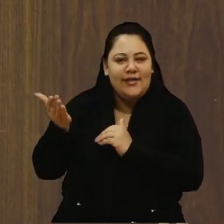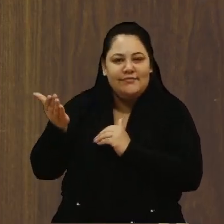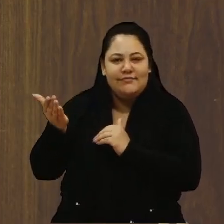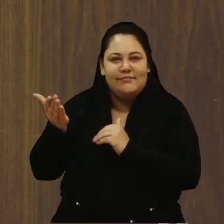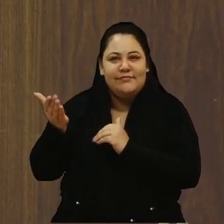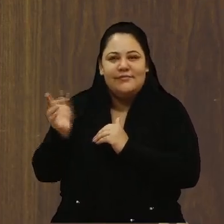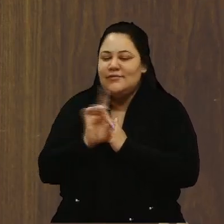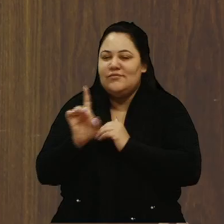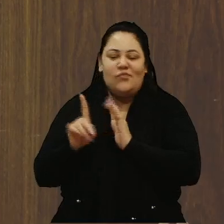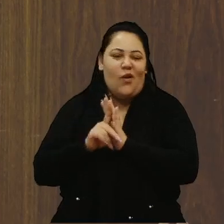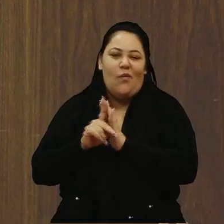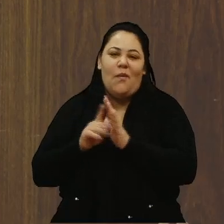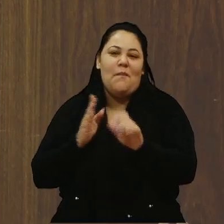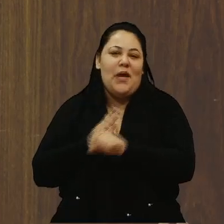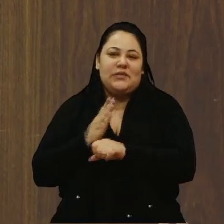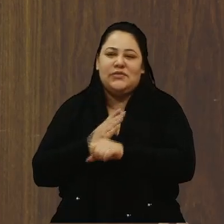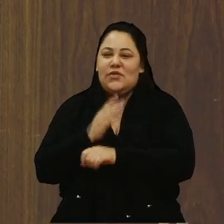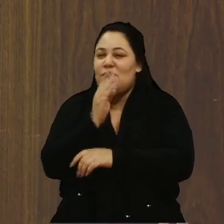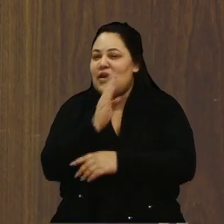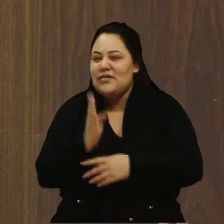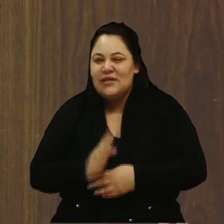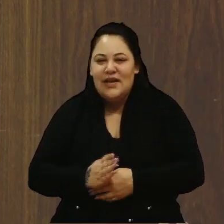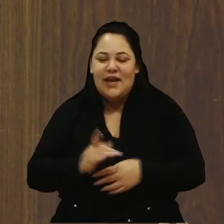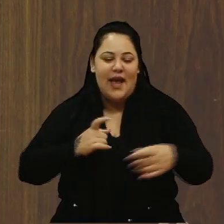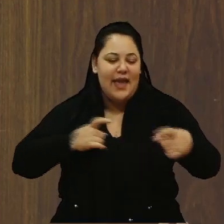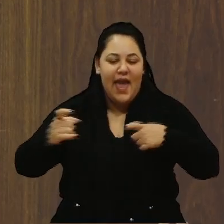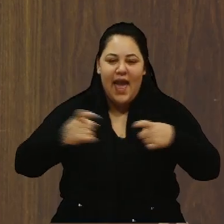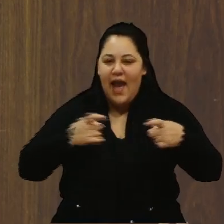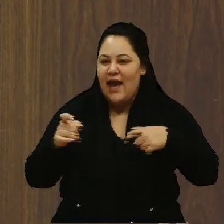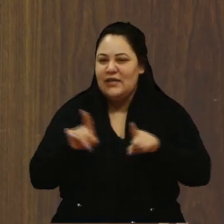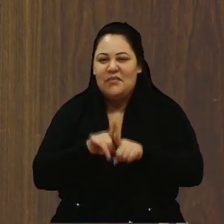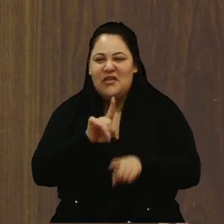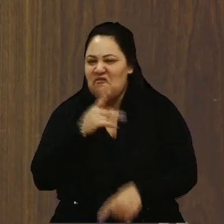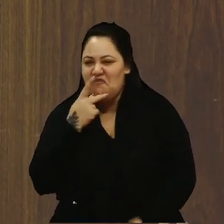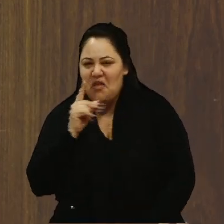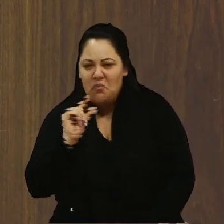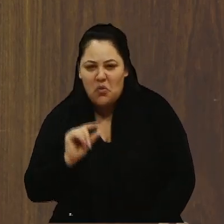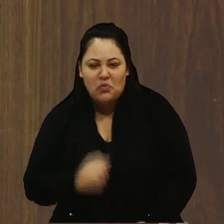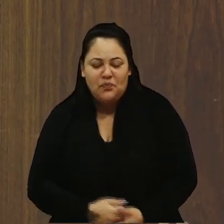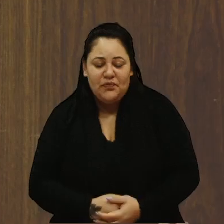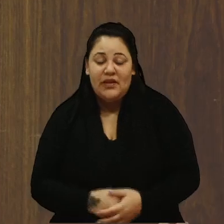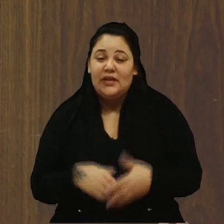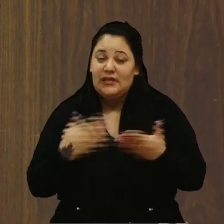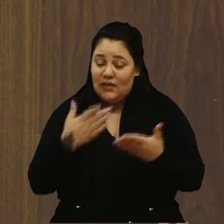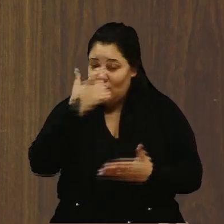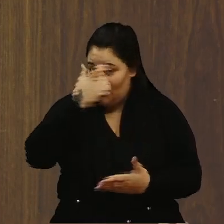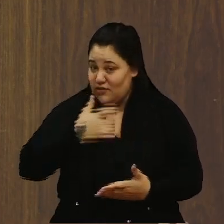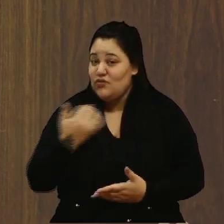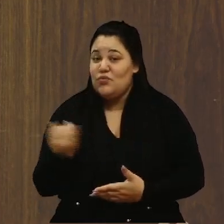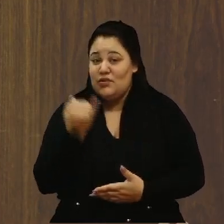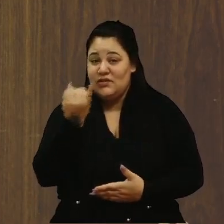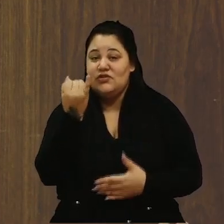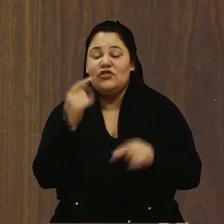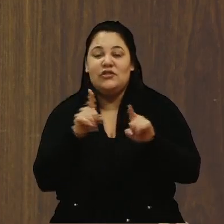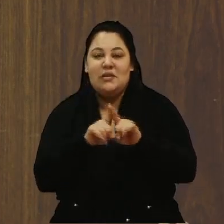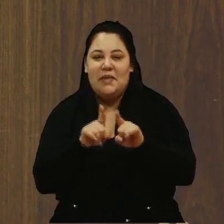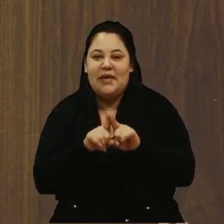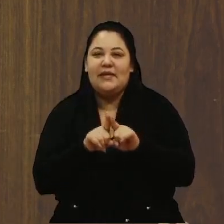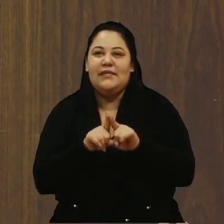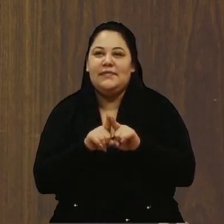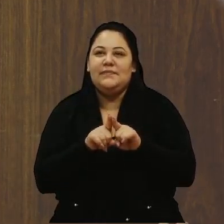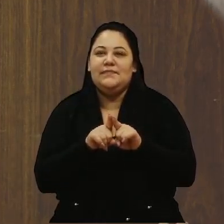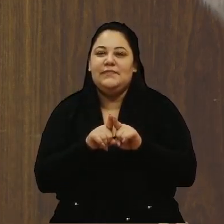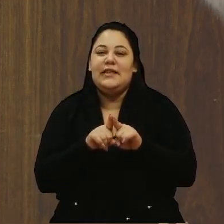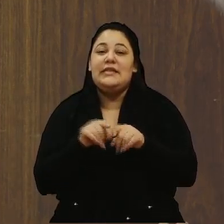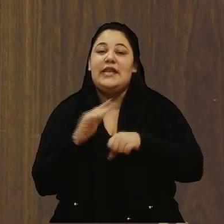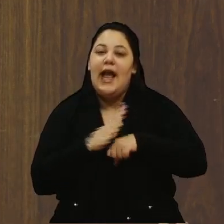que da participação dos brasileiros nessas guerras e do que foram. Então, acho que é importante também esse